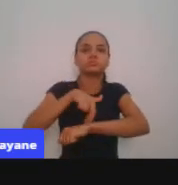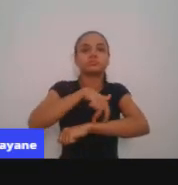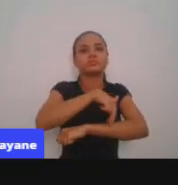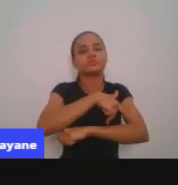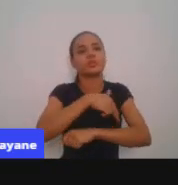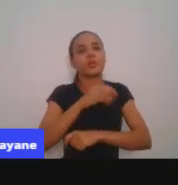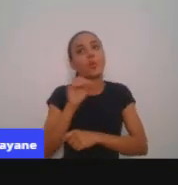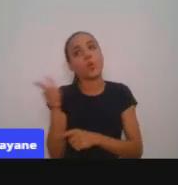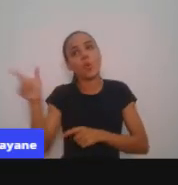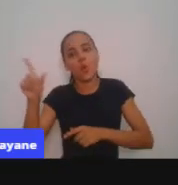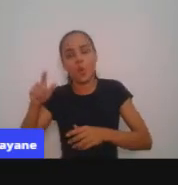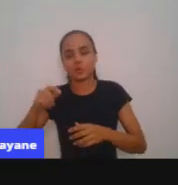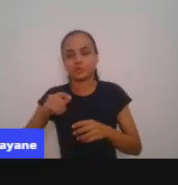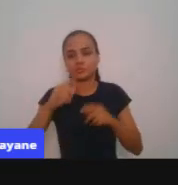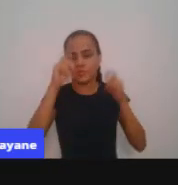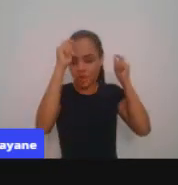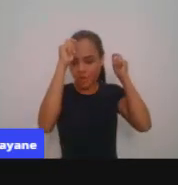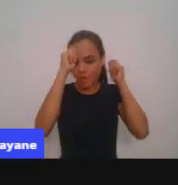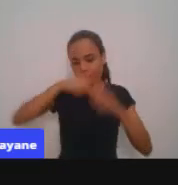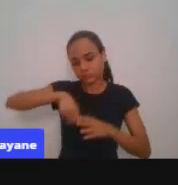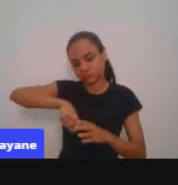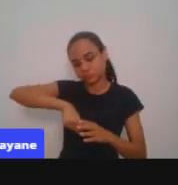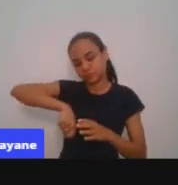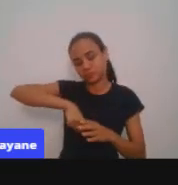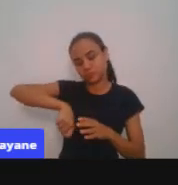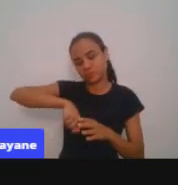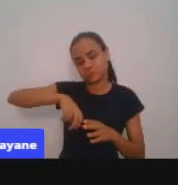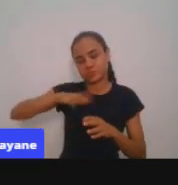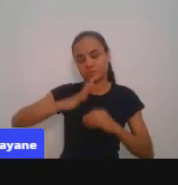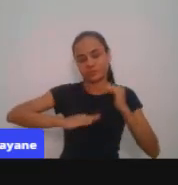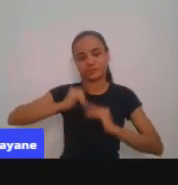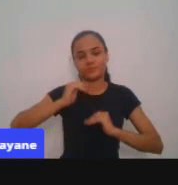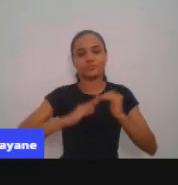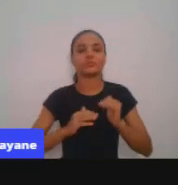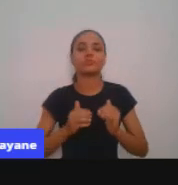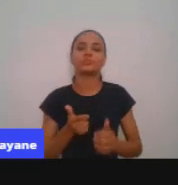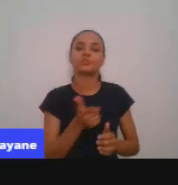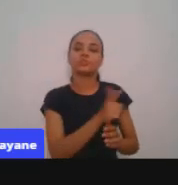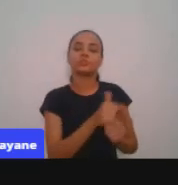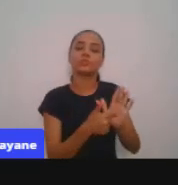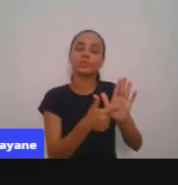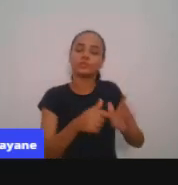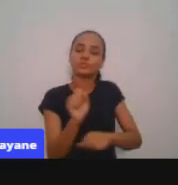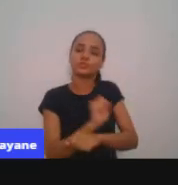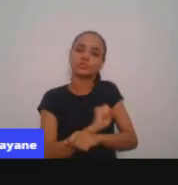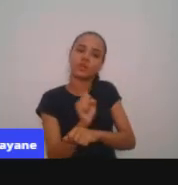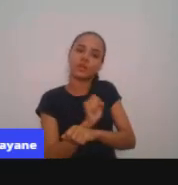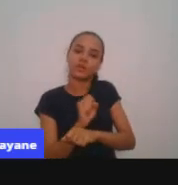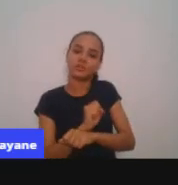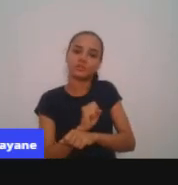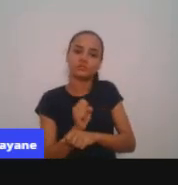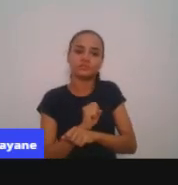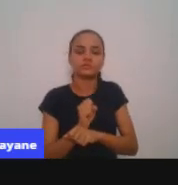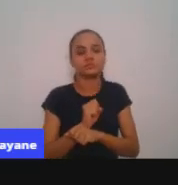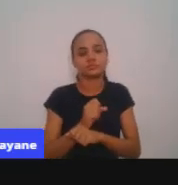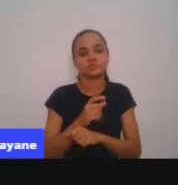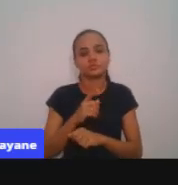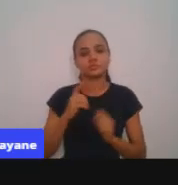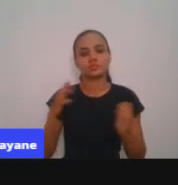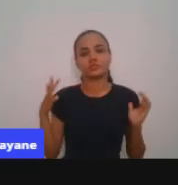pagode. Uns pilotam carros, outros apresentam talk shows e volta e meia aparece um novo